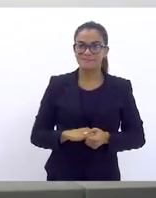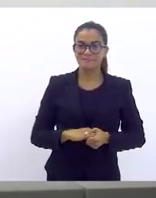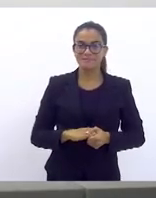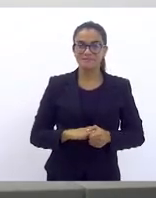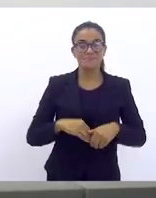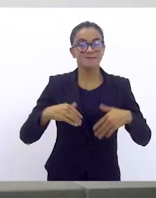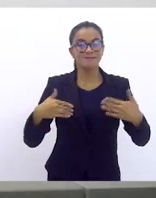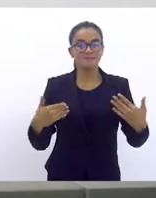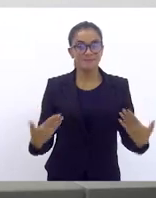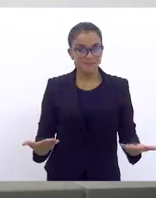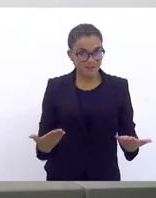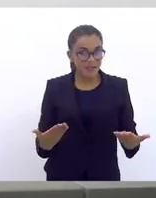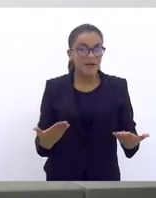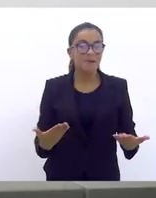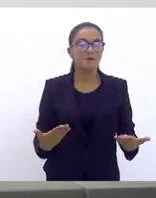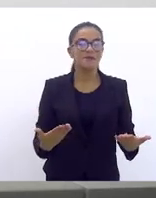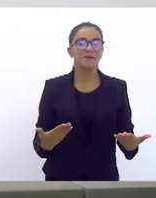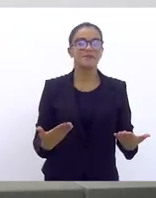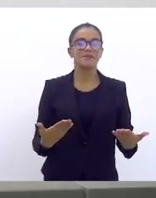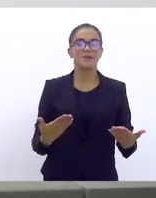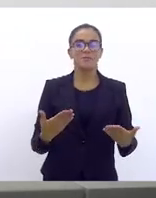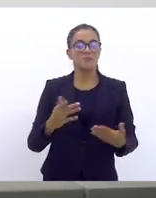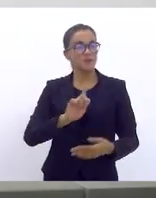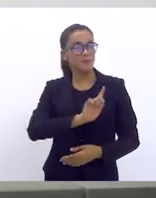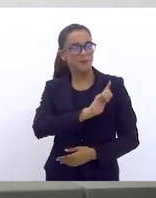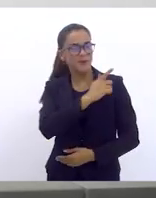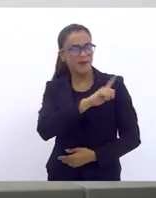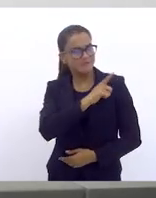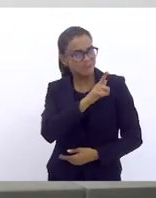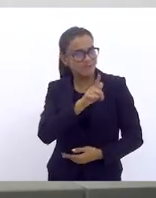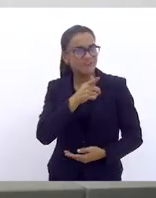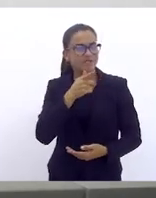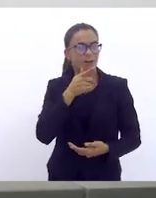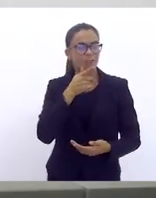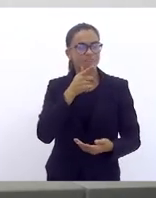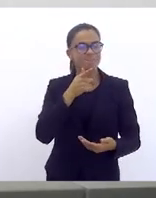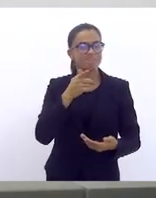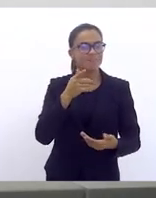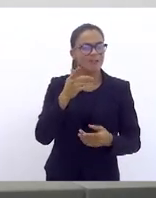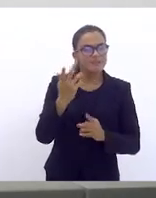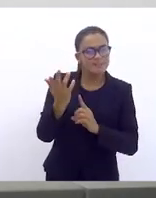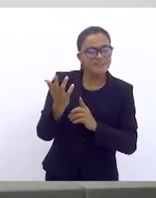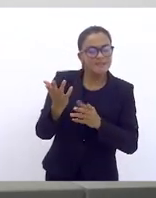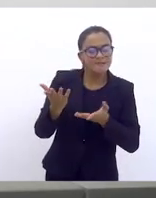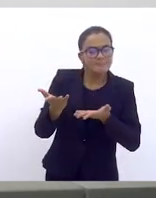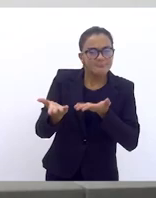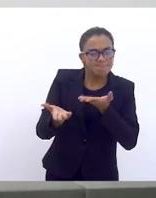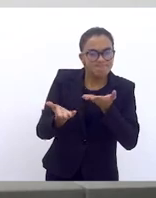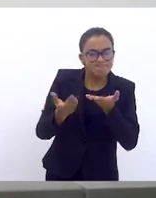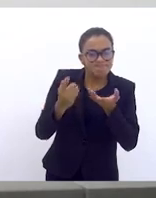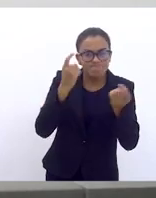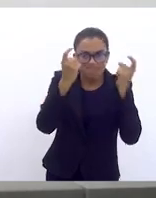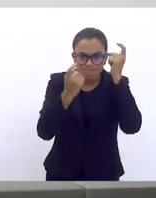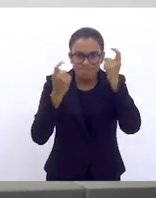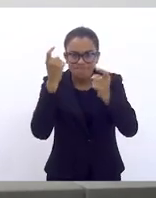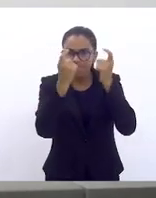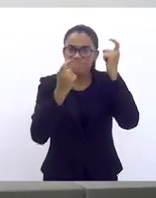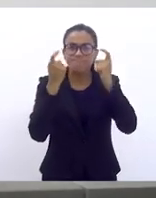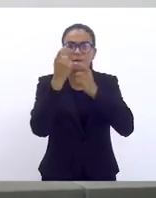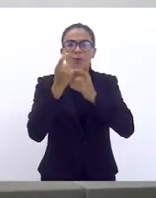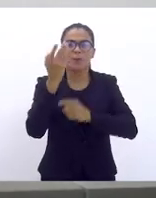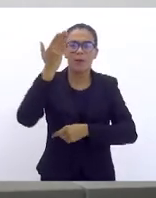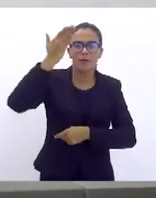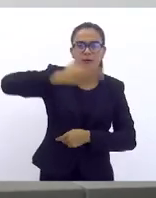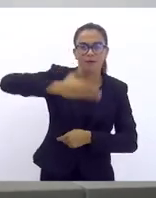então e por fim uma gestão baseada em evidências ou seja todo planejamento